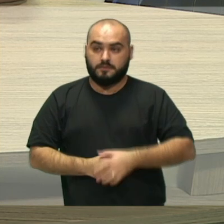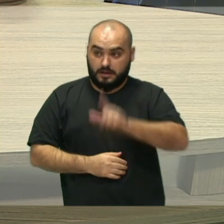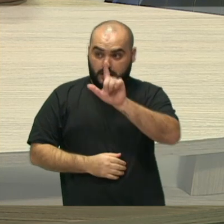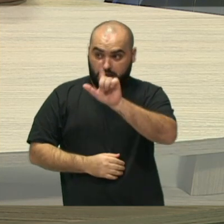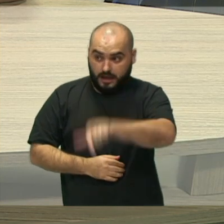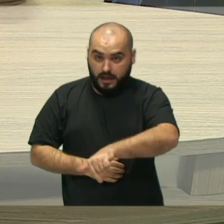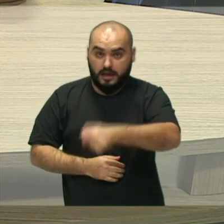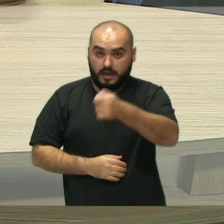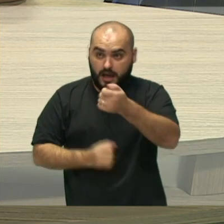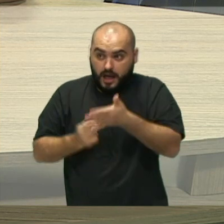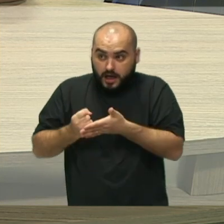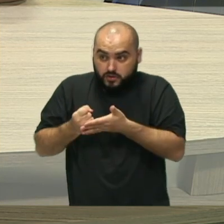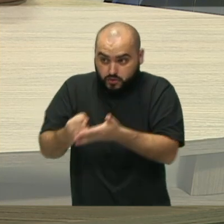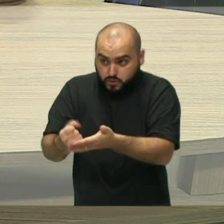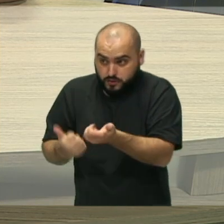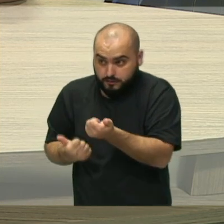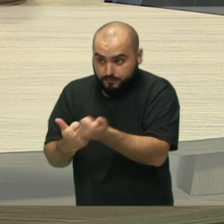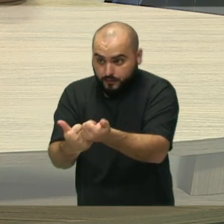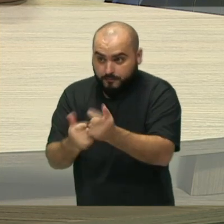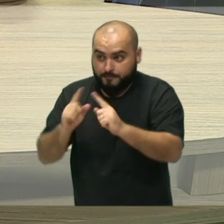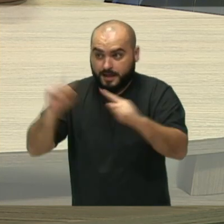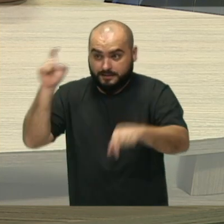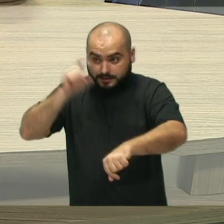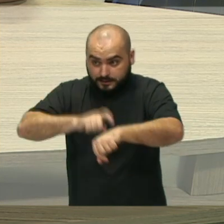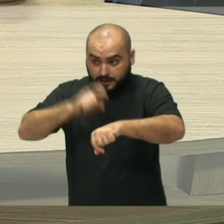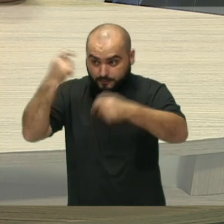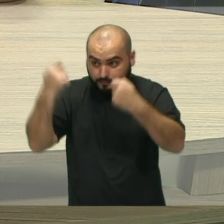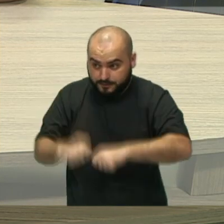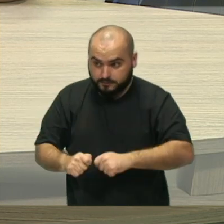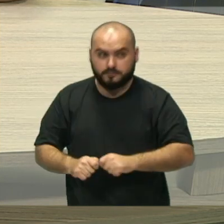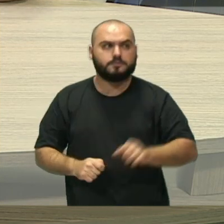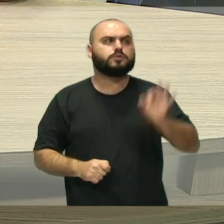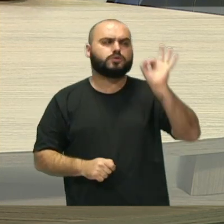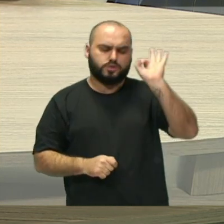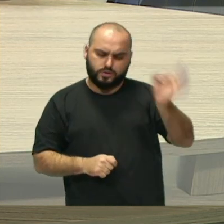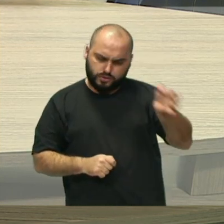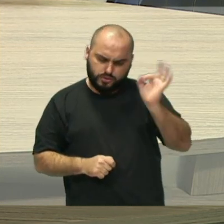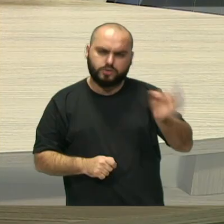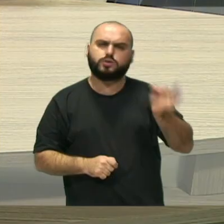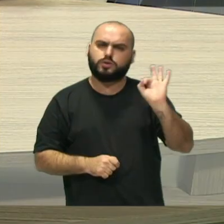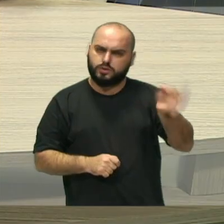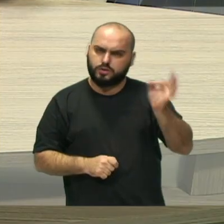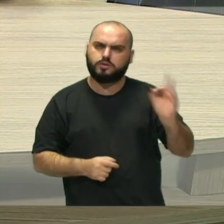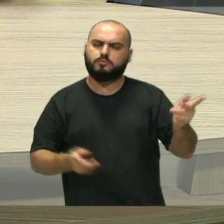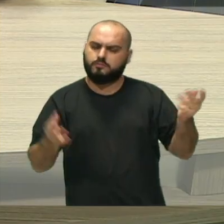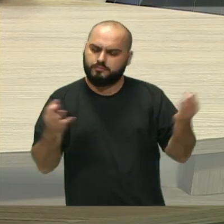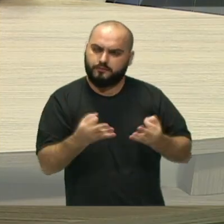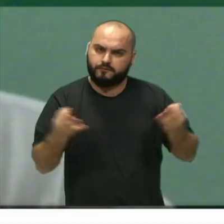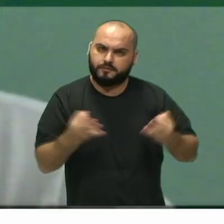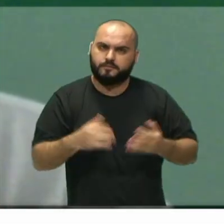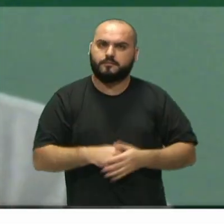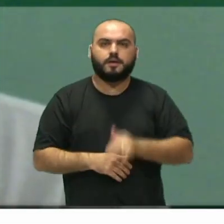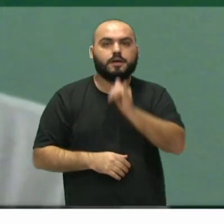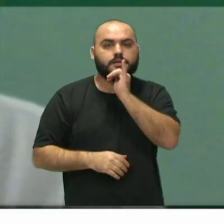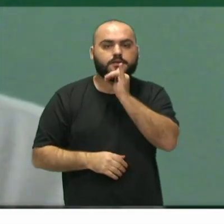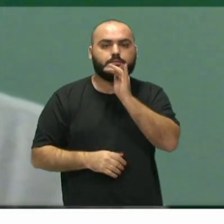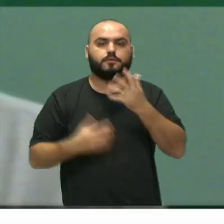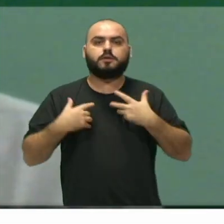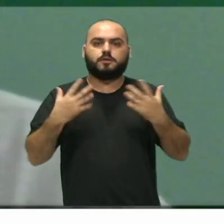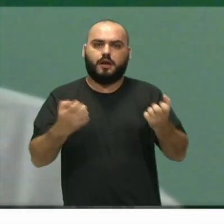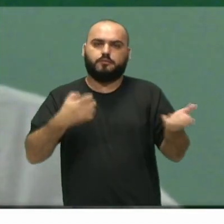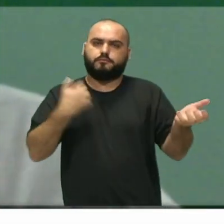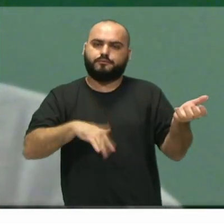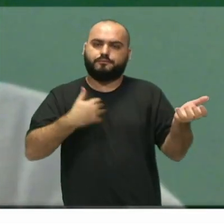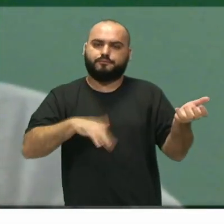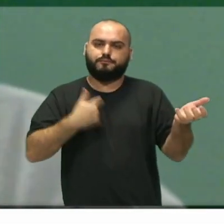também, mas desde que o tempo seja delimitado. Com certeza, eu não vou passar, então eu quero agora aprender a tocar violão, eu vou ficar